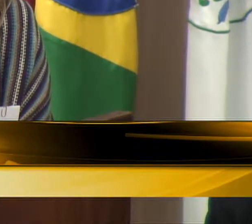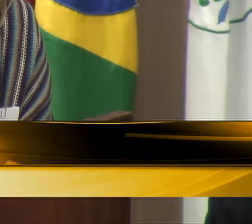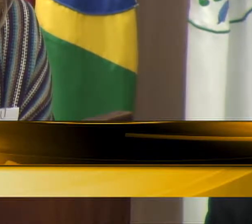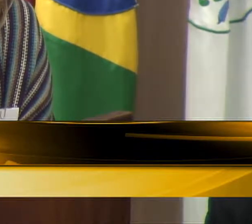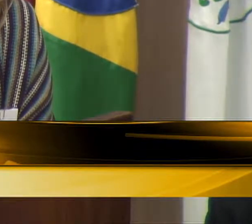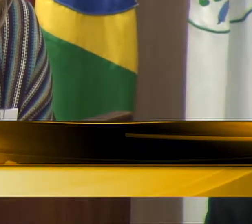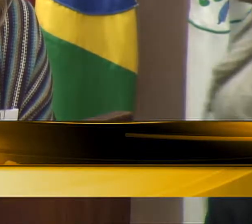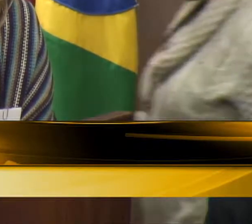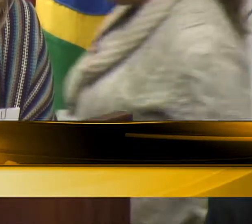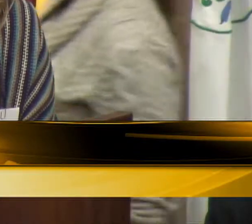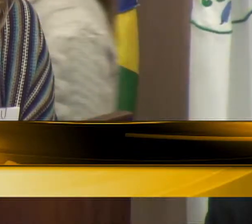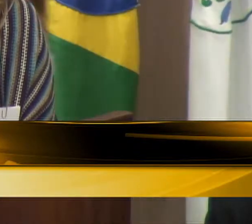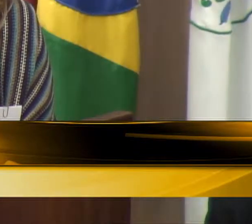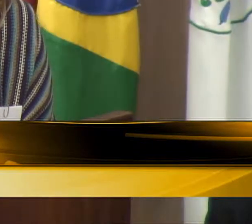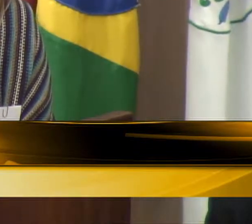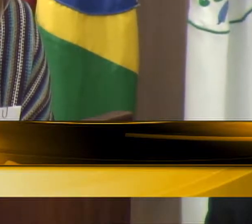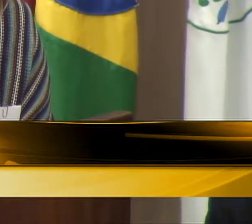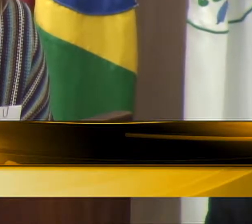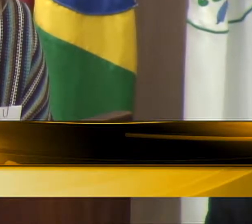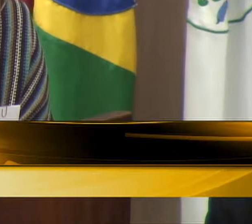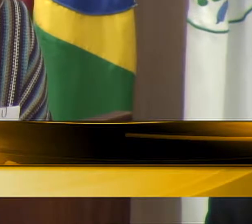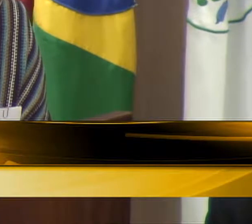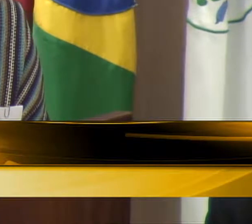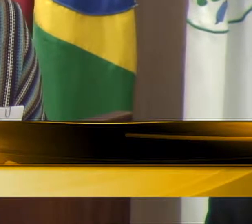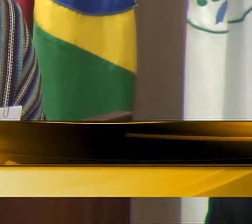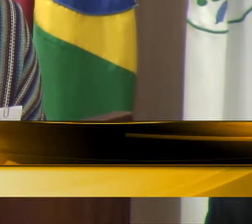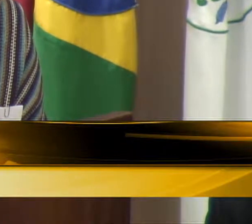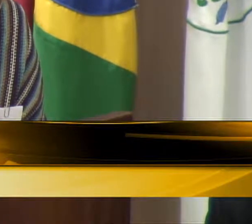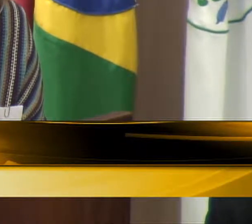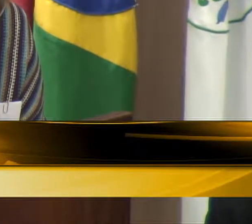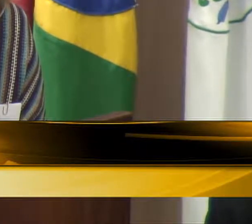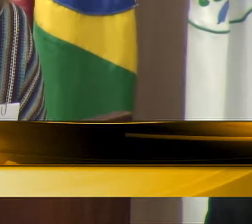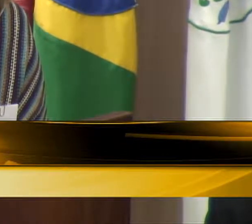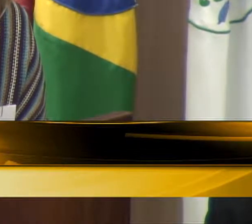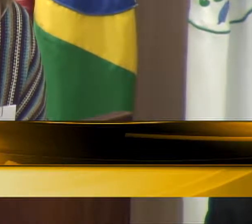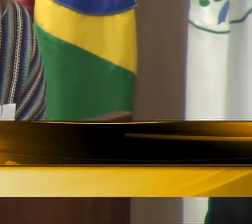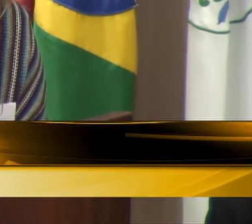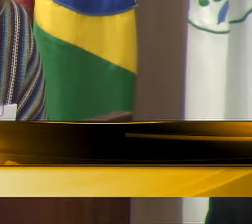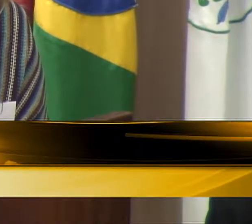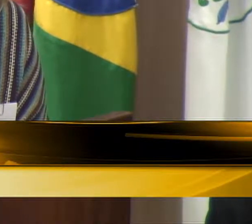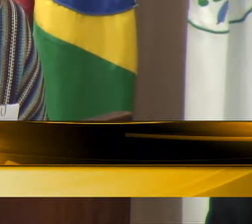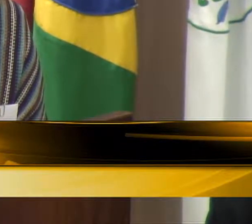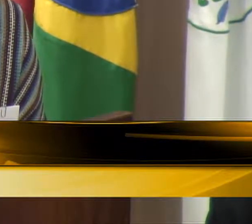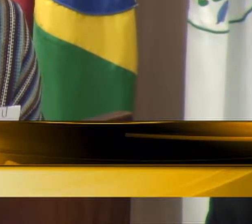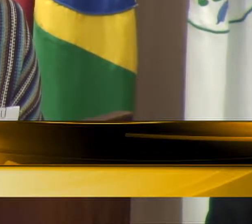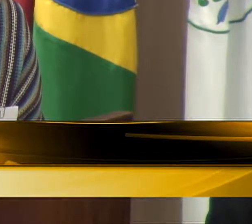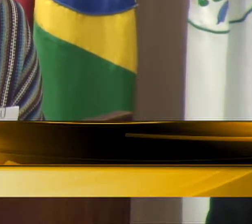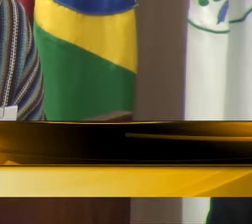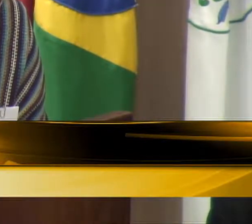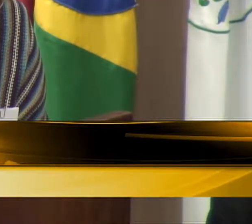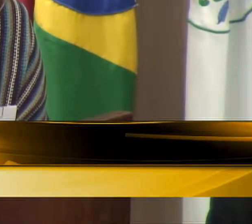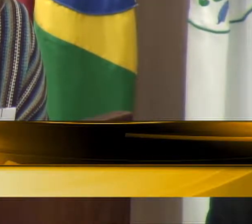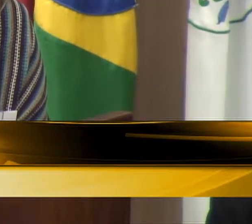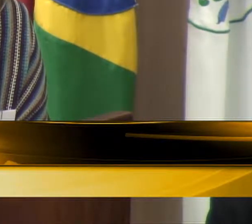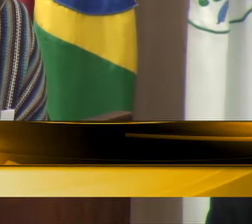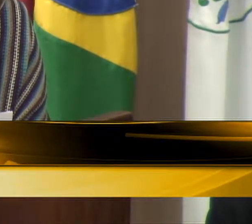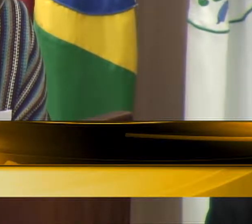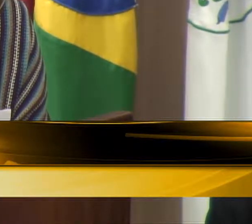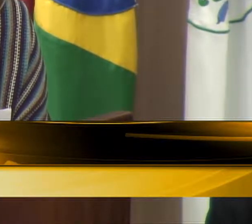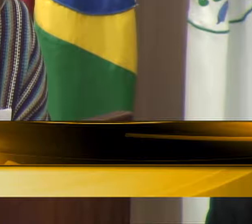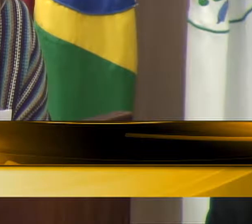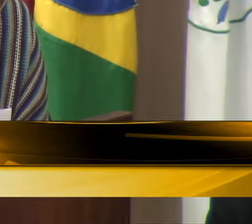qualificação profissional é apenas uma parte deste profissional extraordinário. O doutor